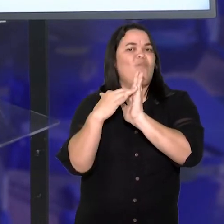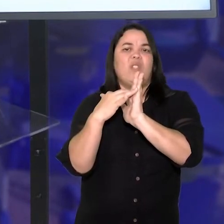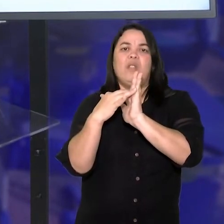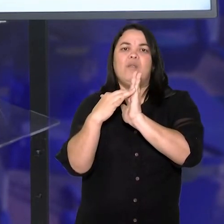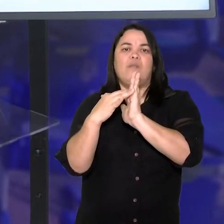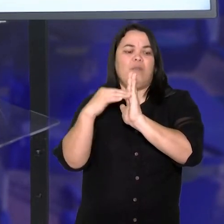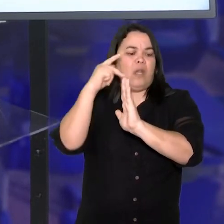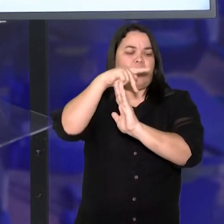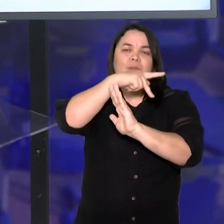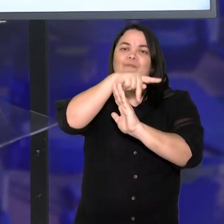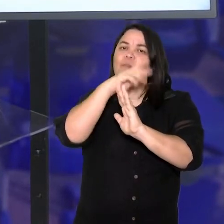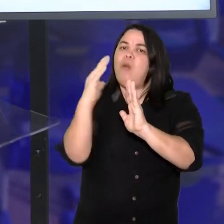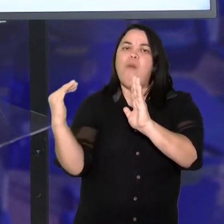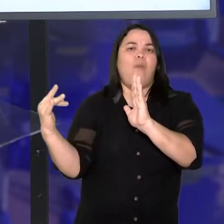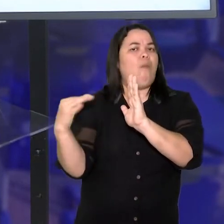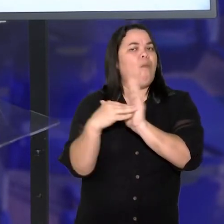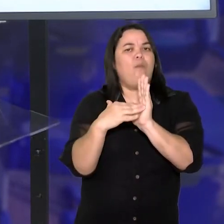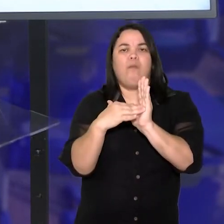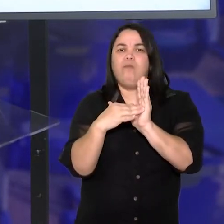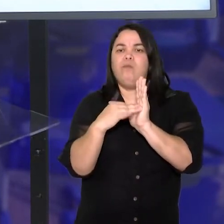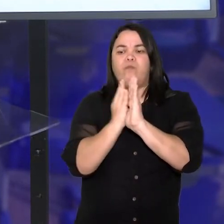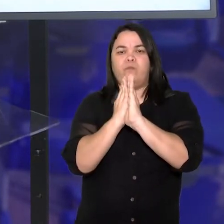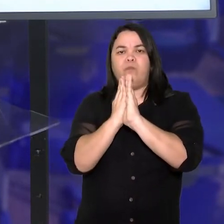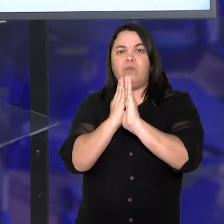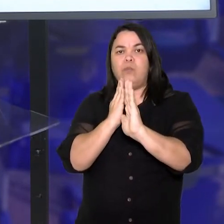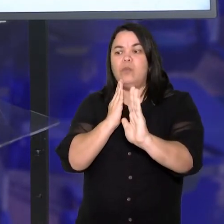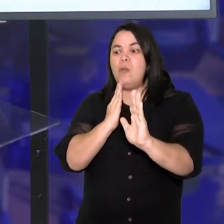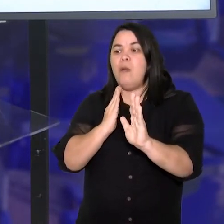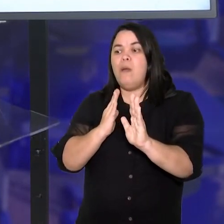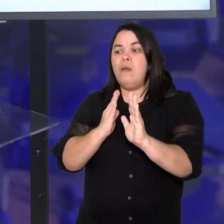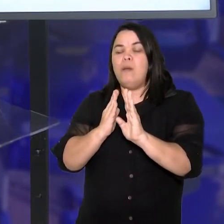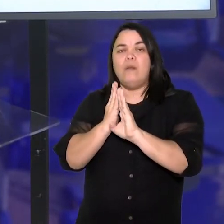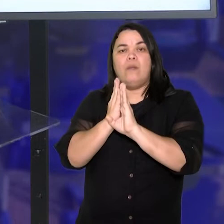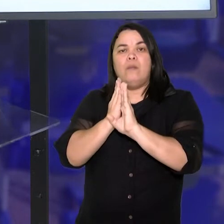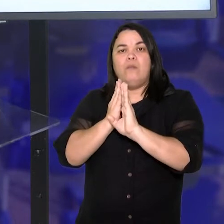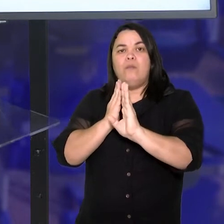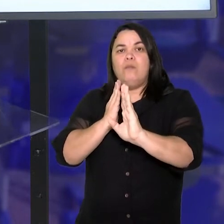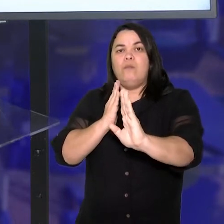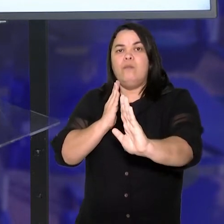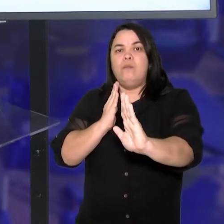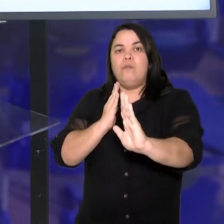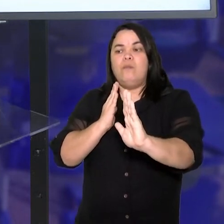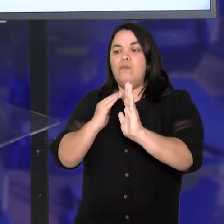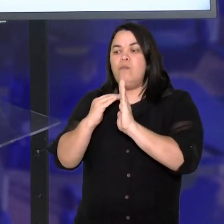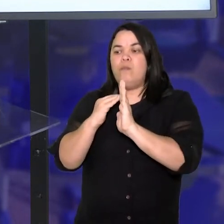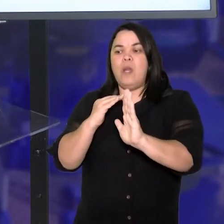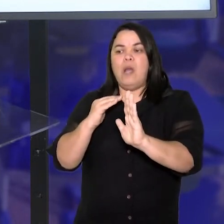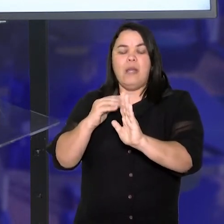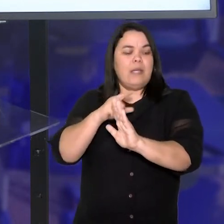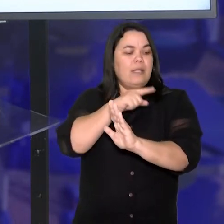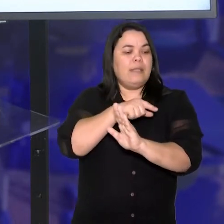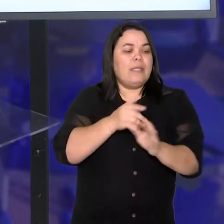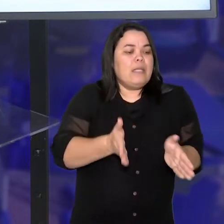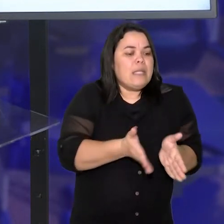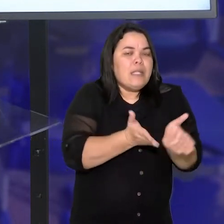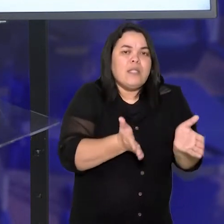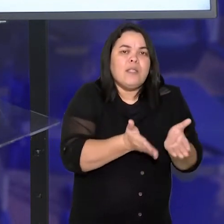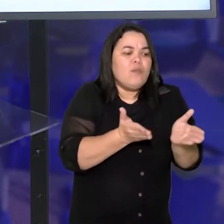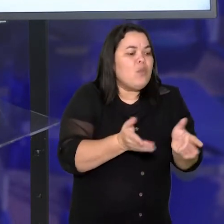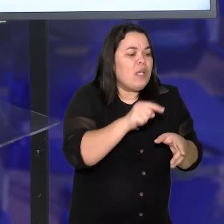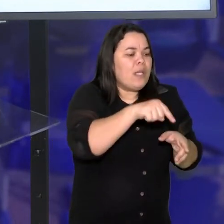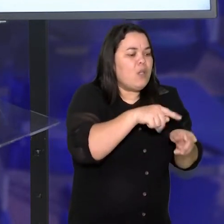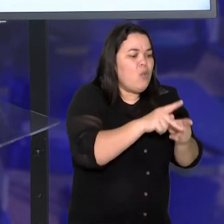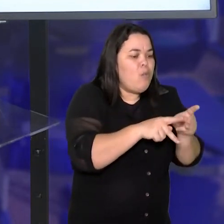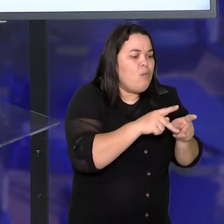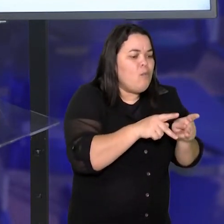esse país, tá certo? Seja estimulando a natalidade para que as pessoas tenham filhos, mais filhos, e não precisem desses trabalhadores,